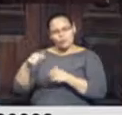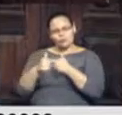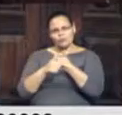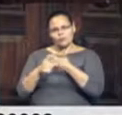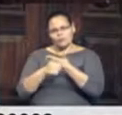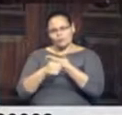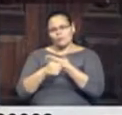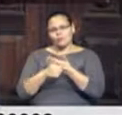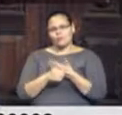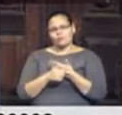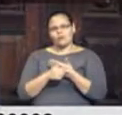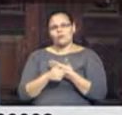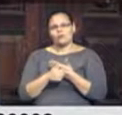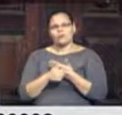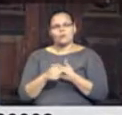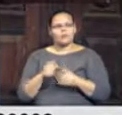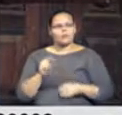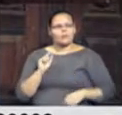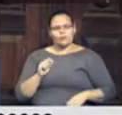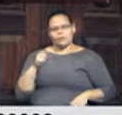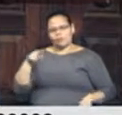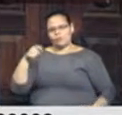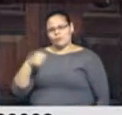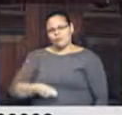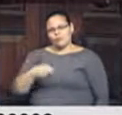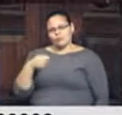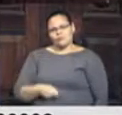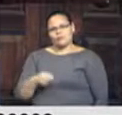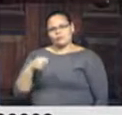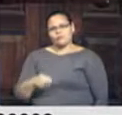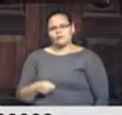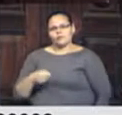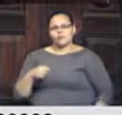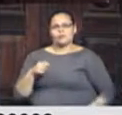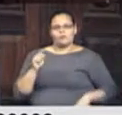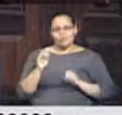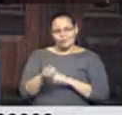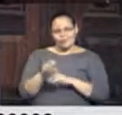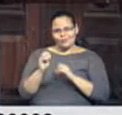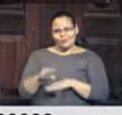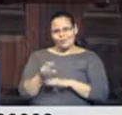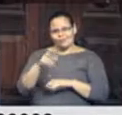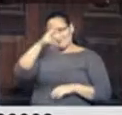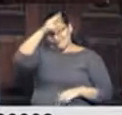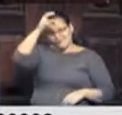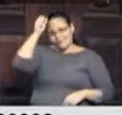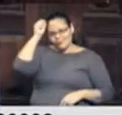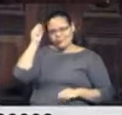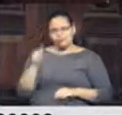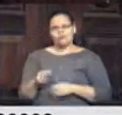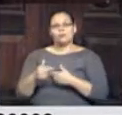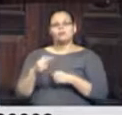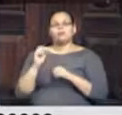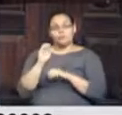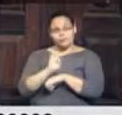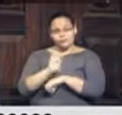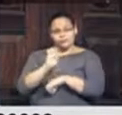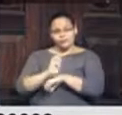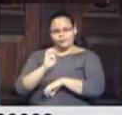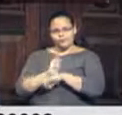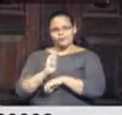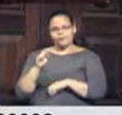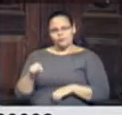o seu papel, a sua obrigação com a educação pública e que o Estado, acima de tudo,